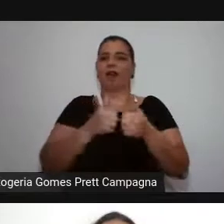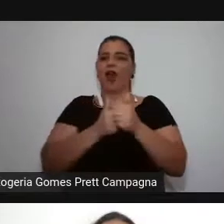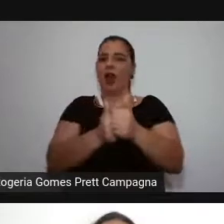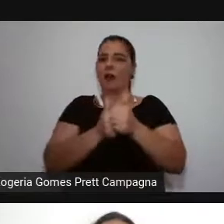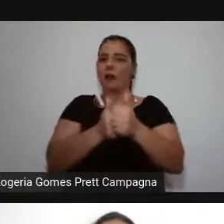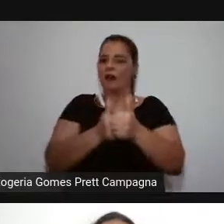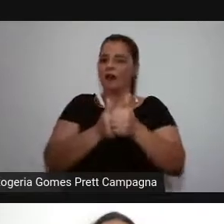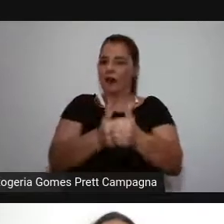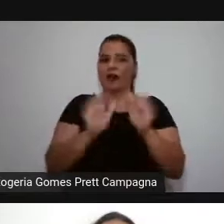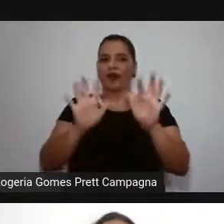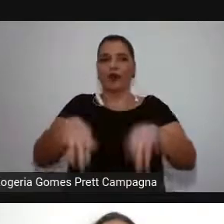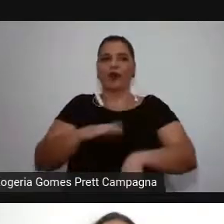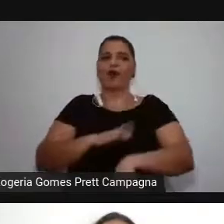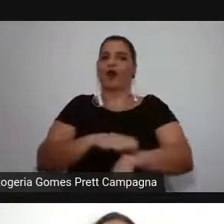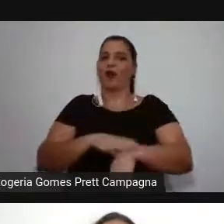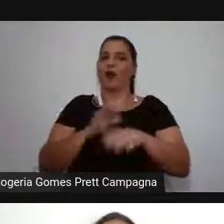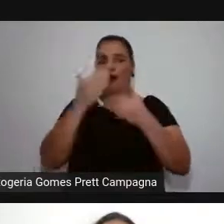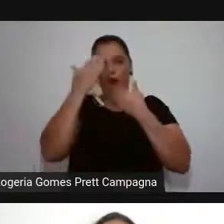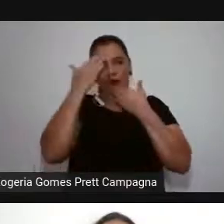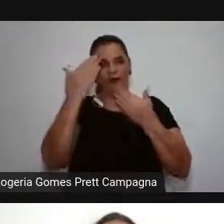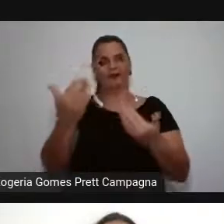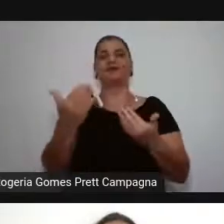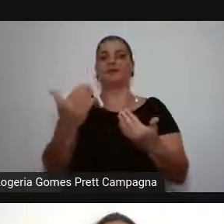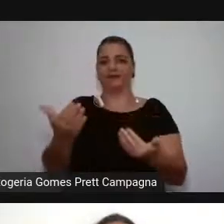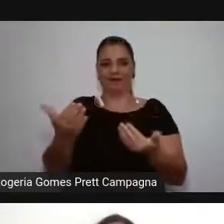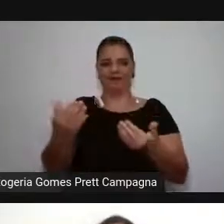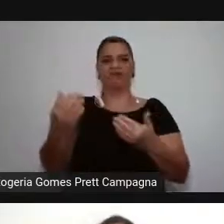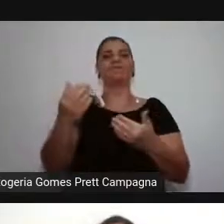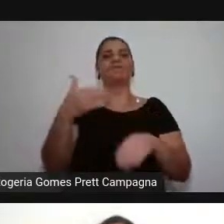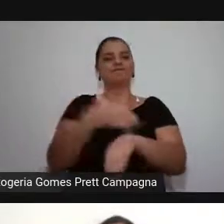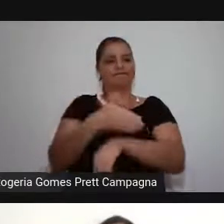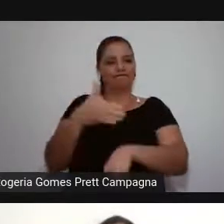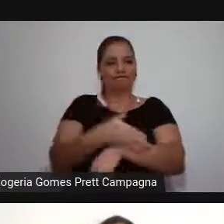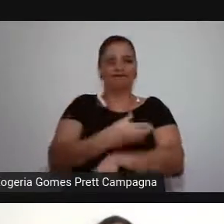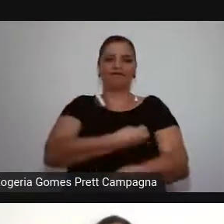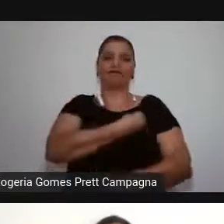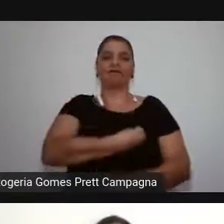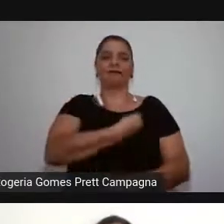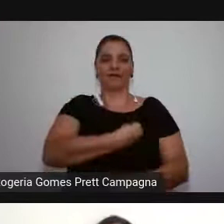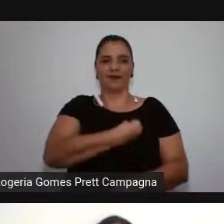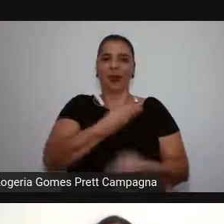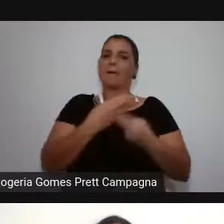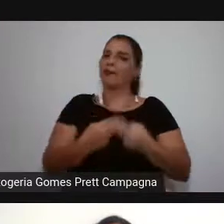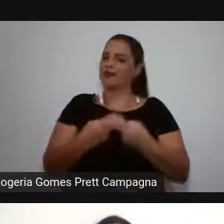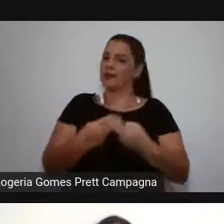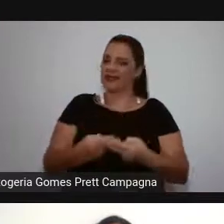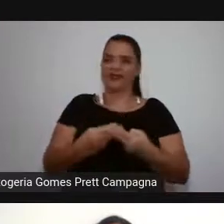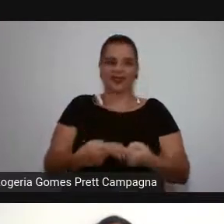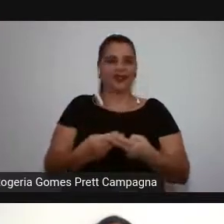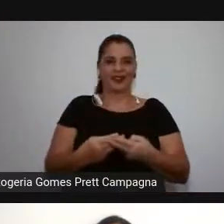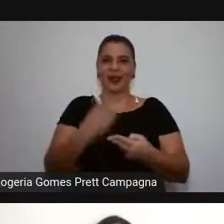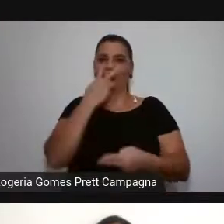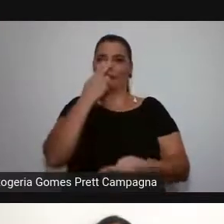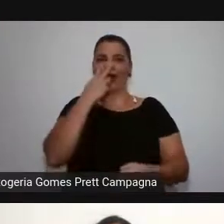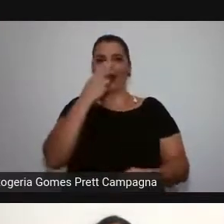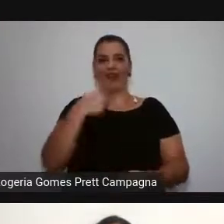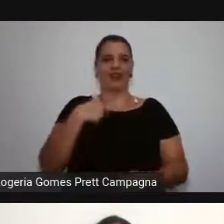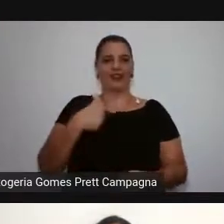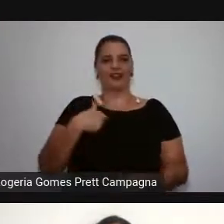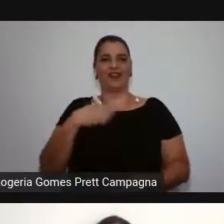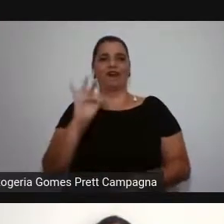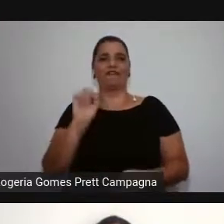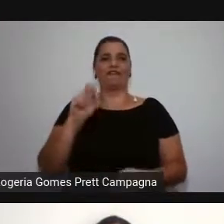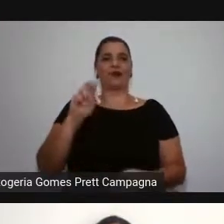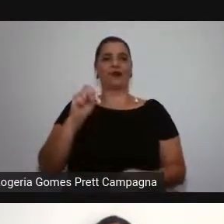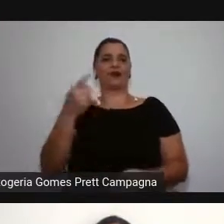nessa última hora, muito obrigado pela participação, pela presença, pela paciência, né? Estou me sentindo igual o Faustão, quando encerra o Domingão do